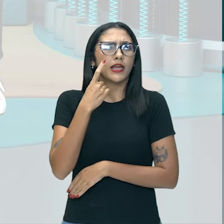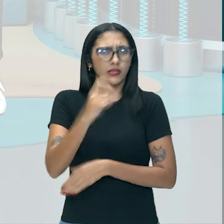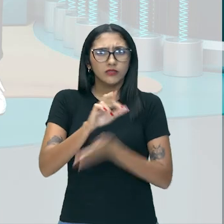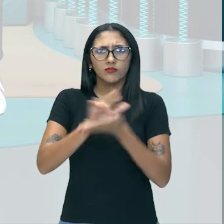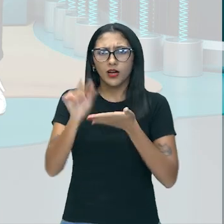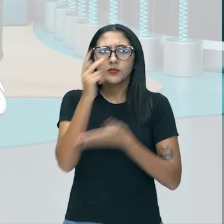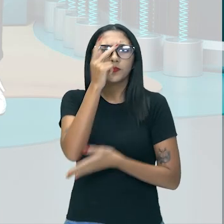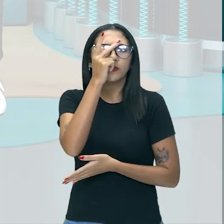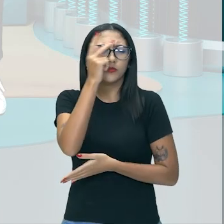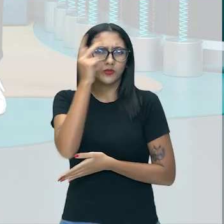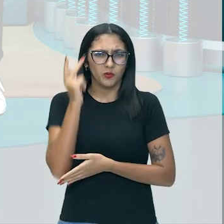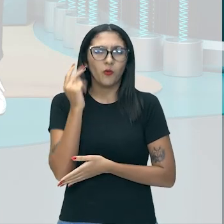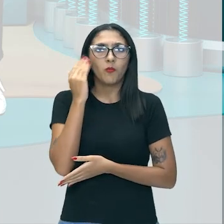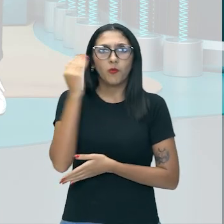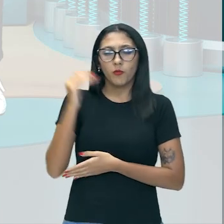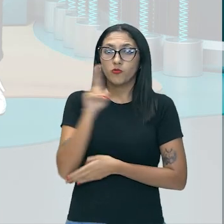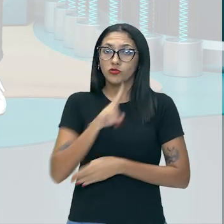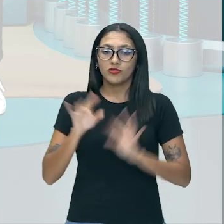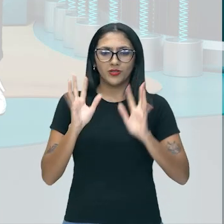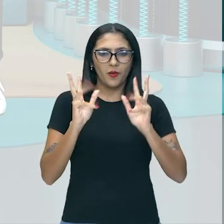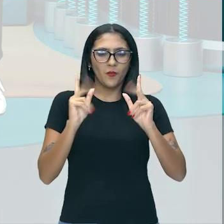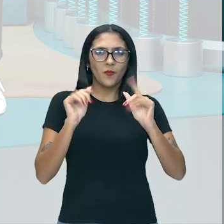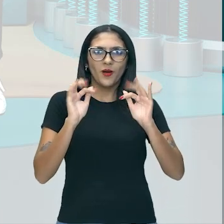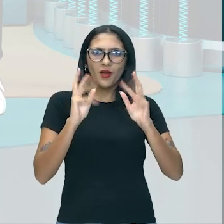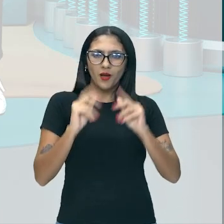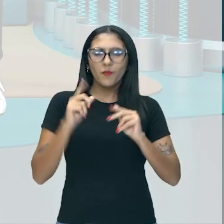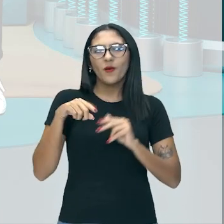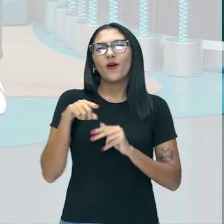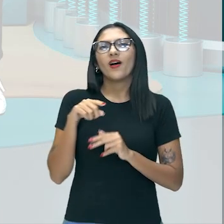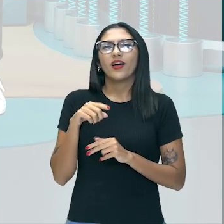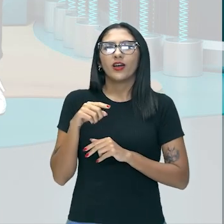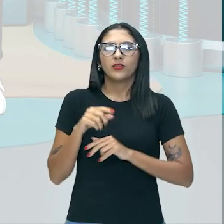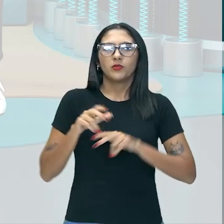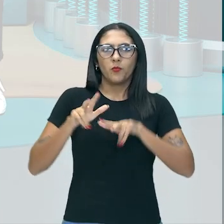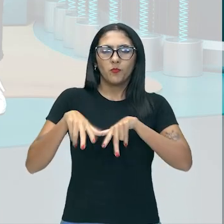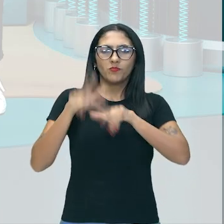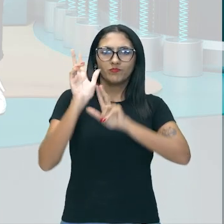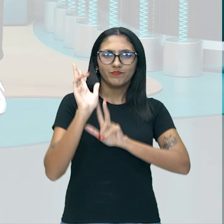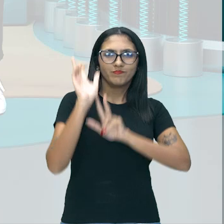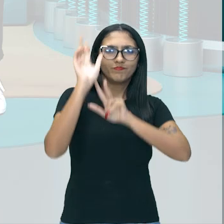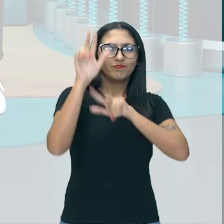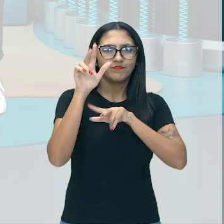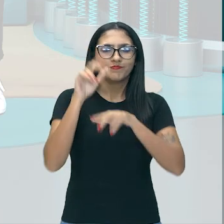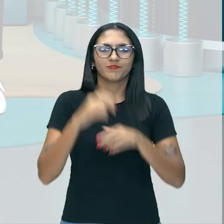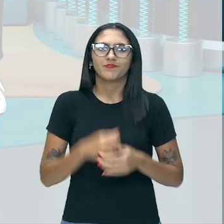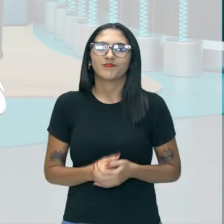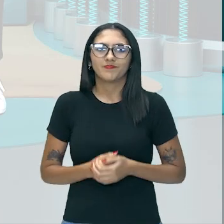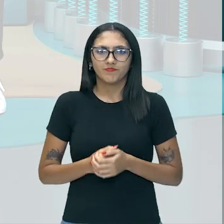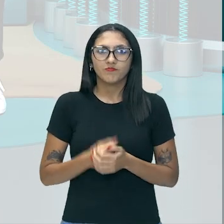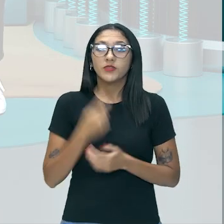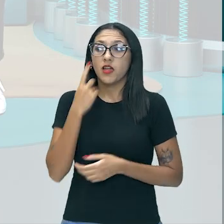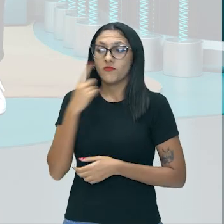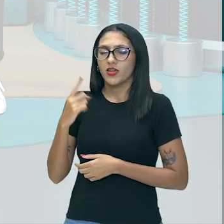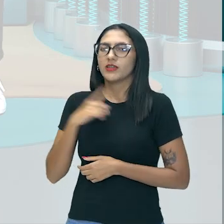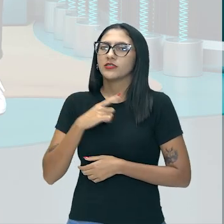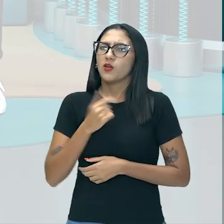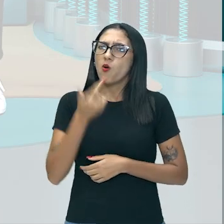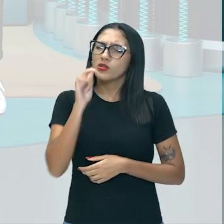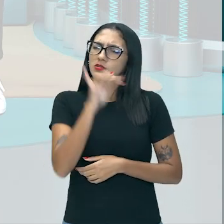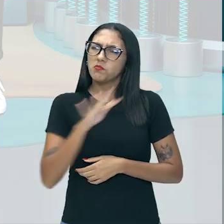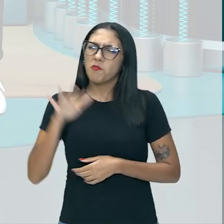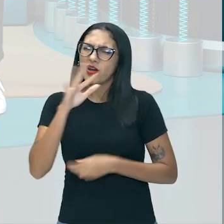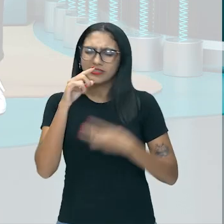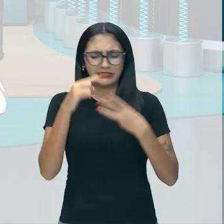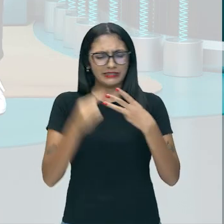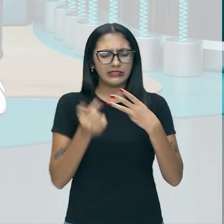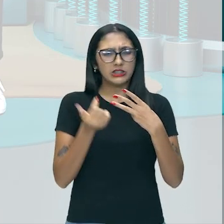é jogado ali com as mãos, o famoso basquete. Agora nós temos aqui 3 figurinhas de esporte que talvez vocês